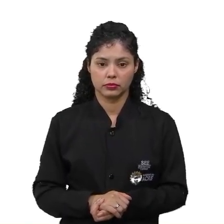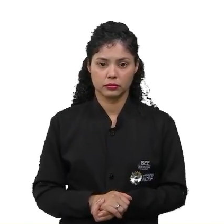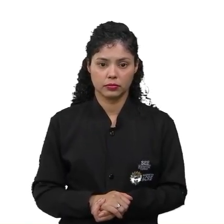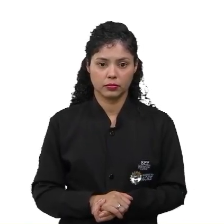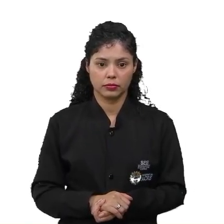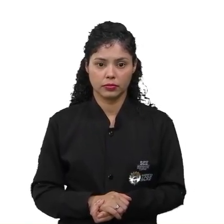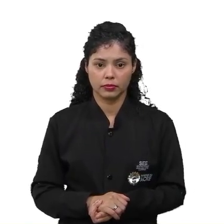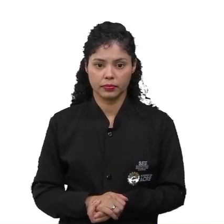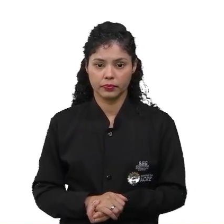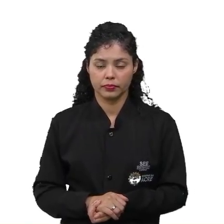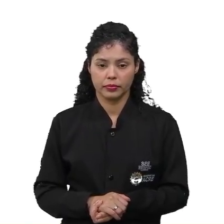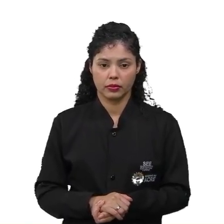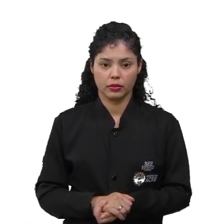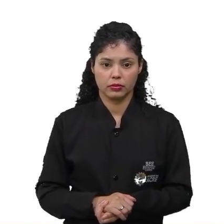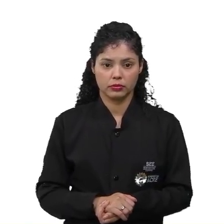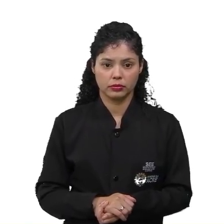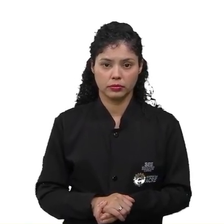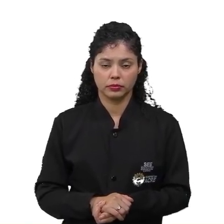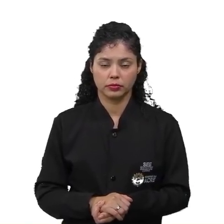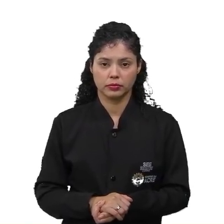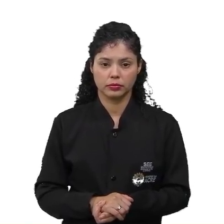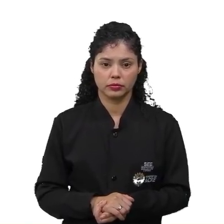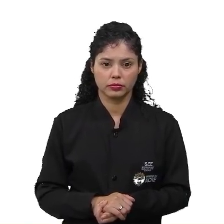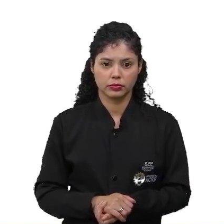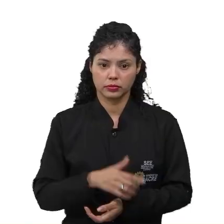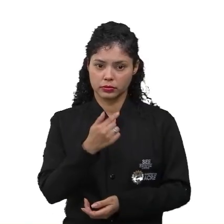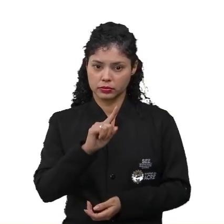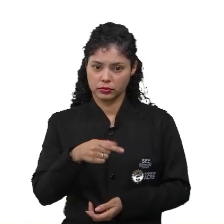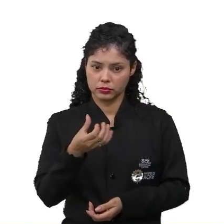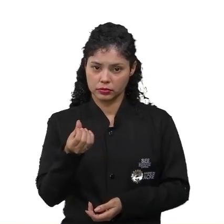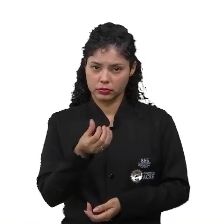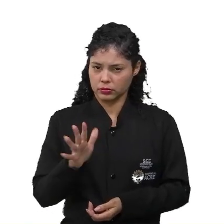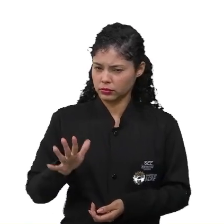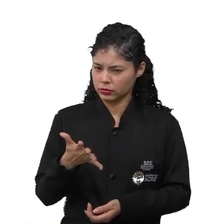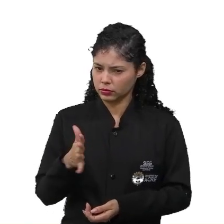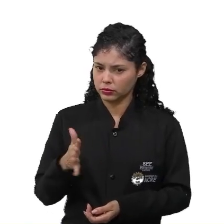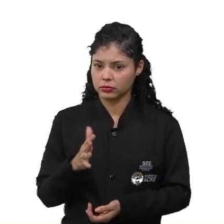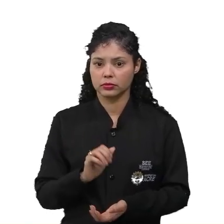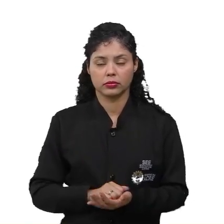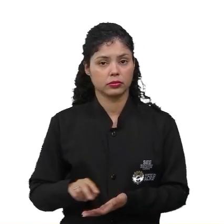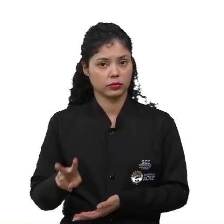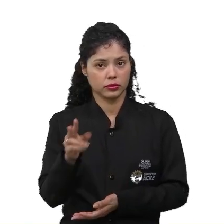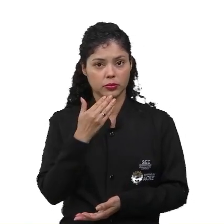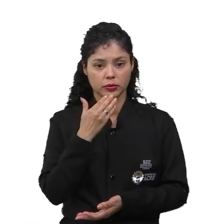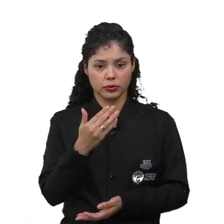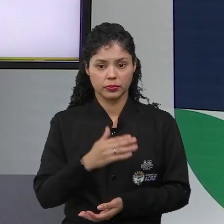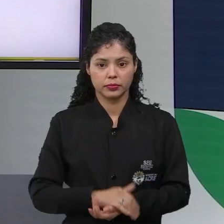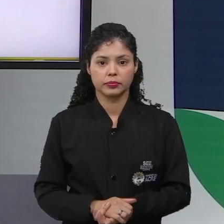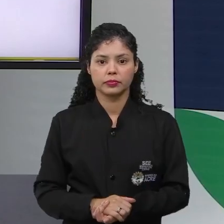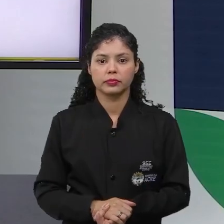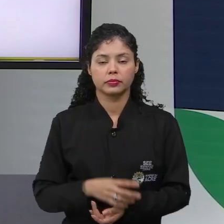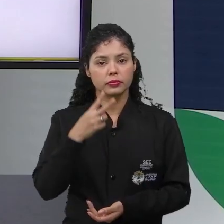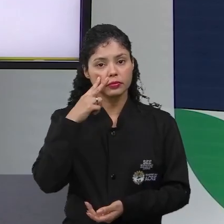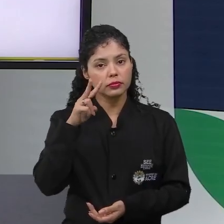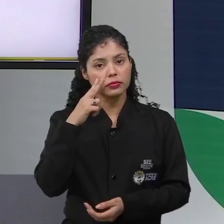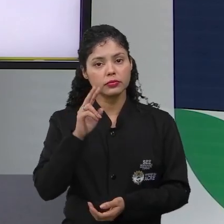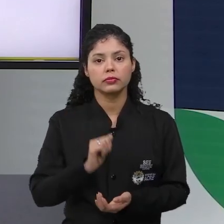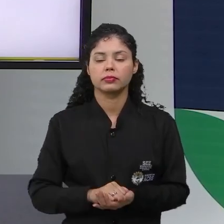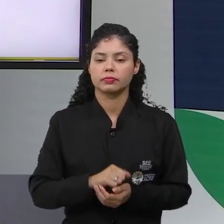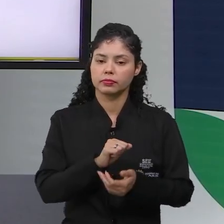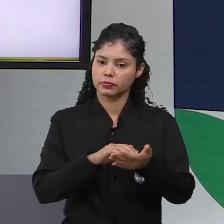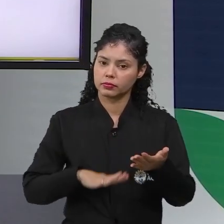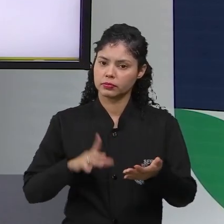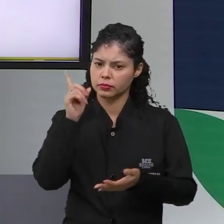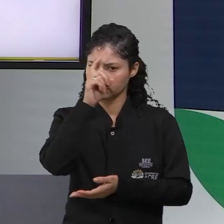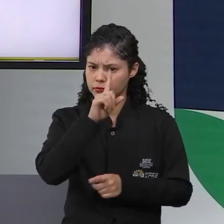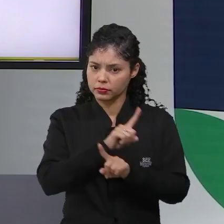E nós obtemos com uma casa de décimos, aproximadamente o valor pedido lá. Veja que não é um exercício complicado,